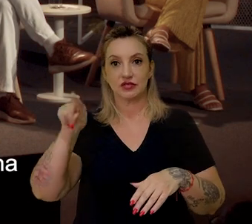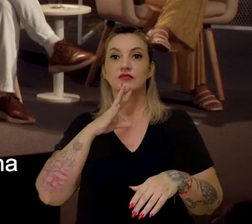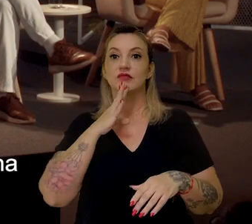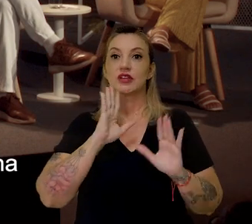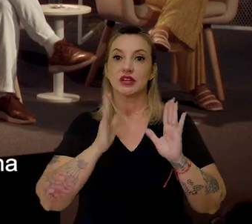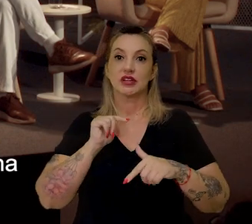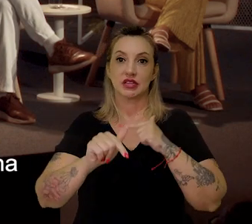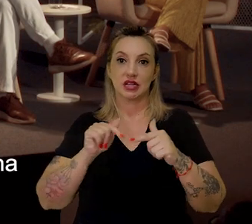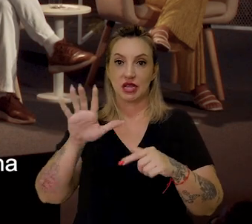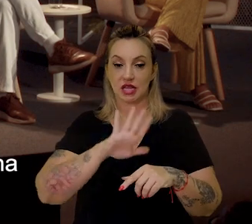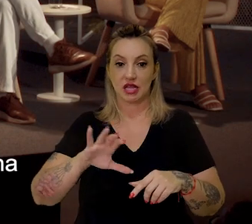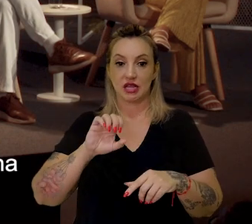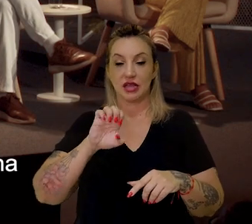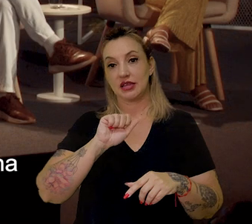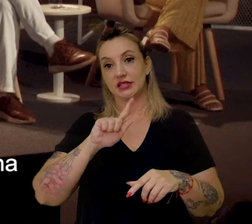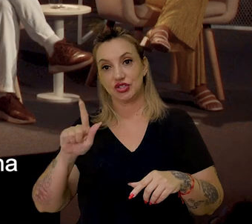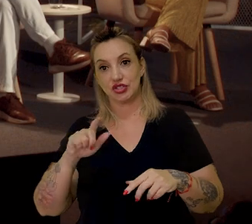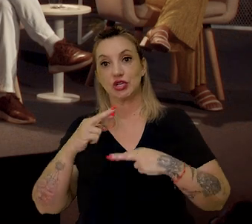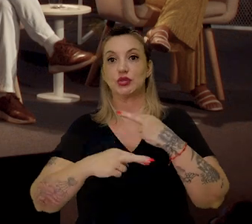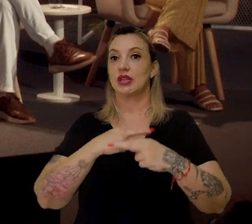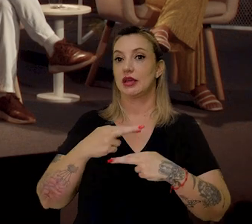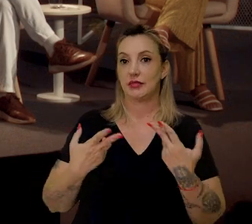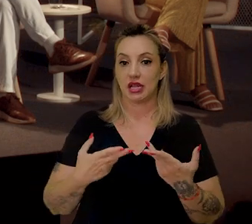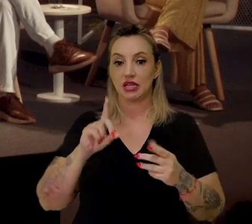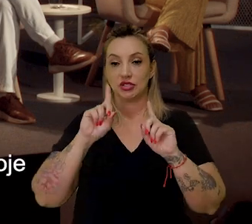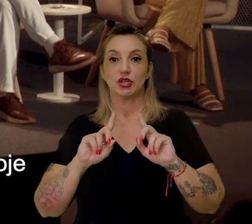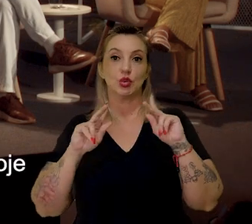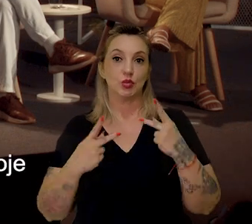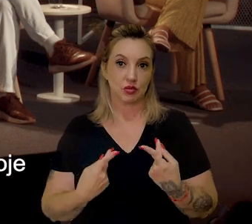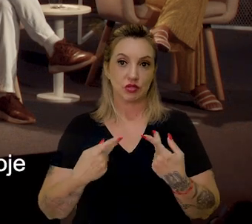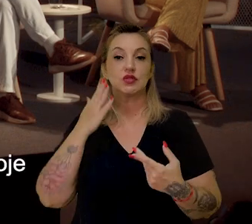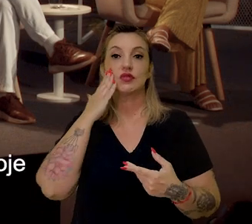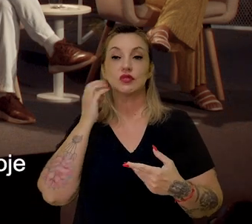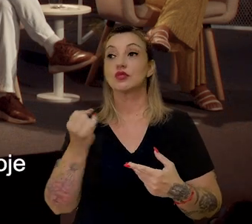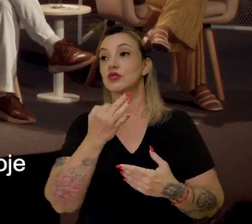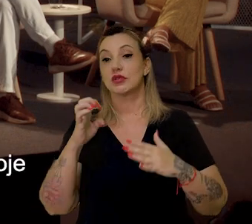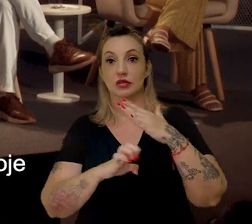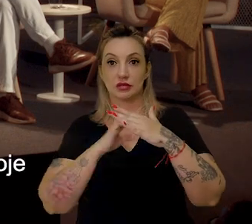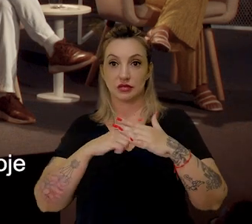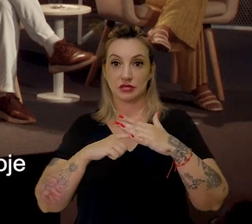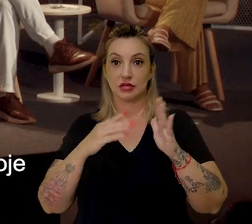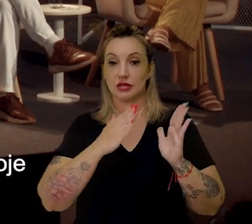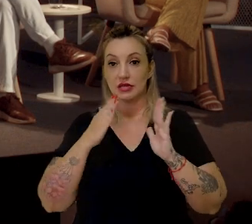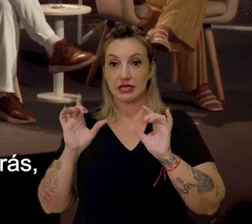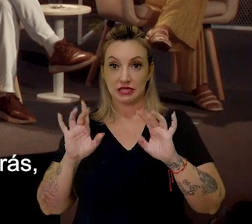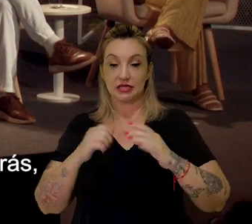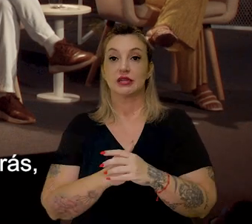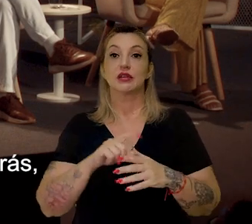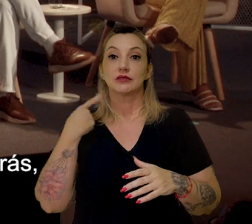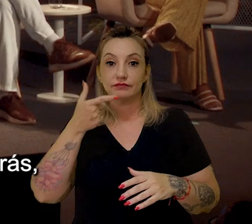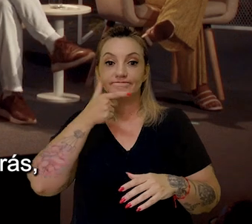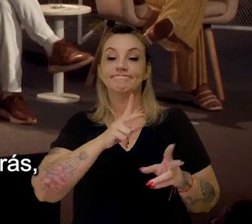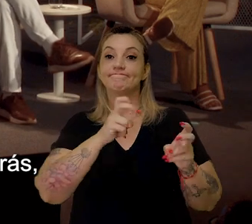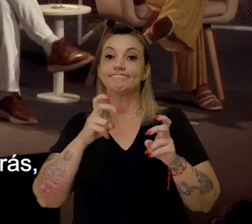conhecer quem trabalha nas áreas n SG sustentabilidade Direitos Humanos que eu sei que muitas empresas têm hoje esse departamento específico a gente